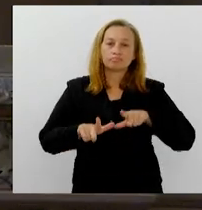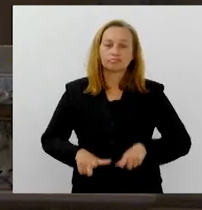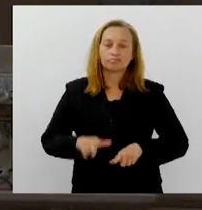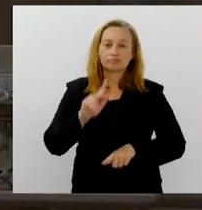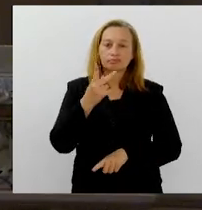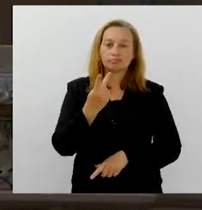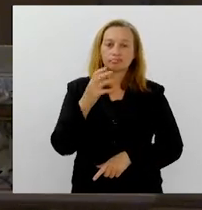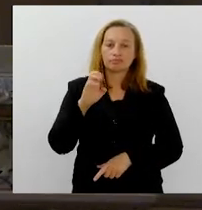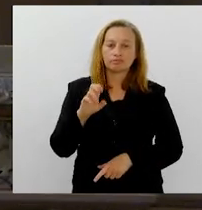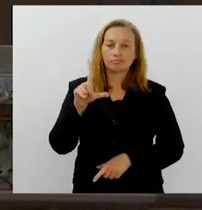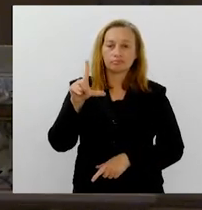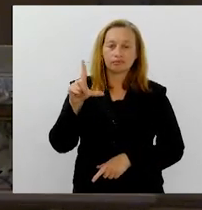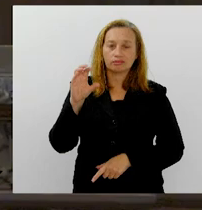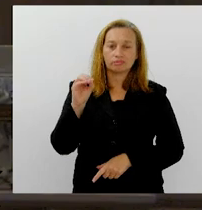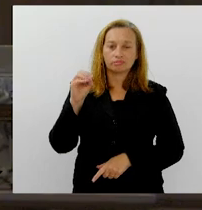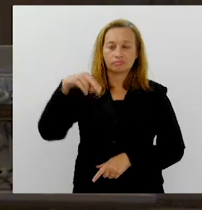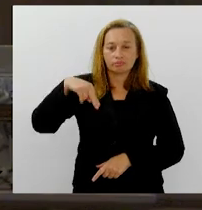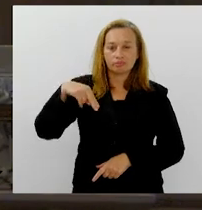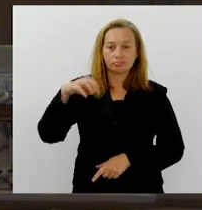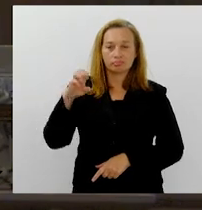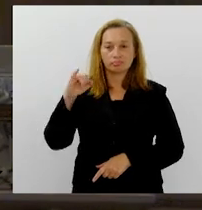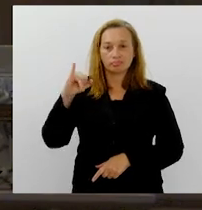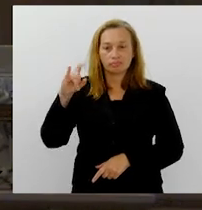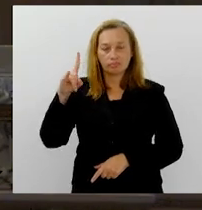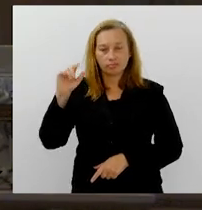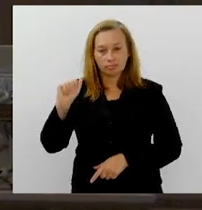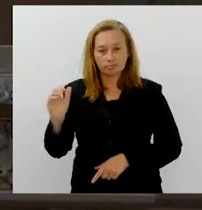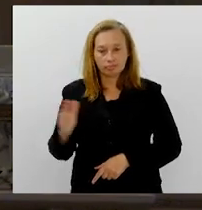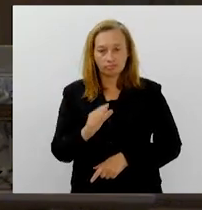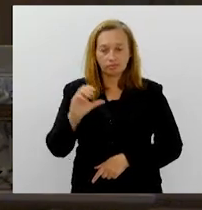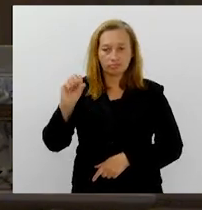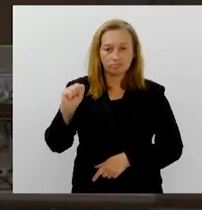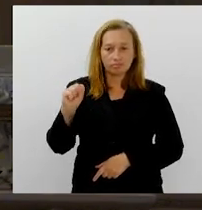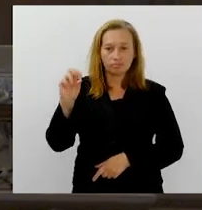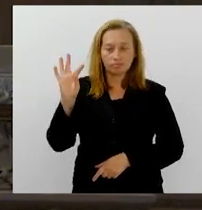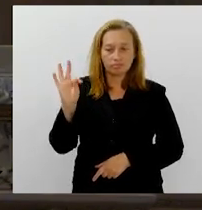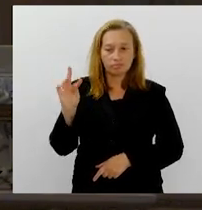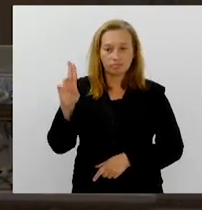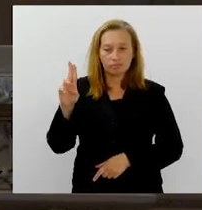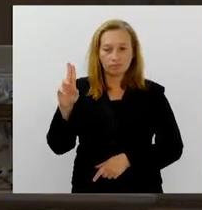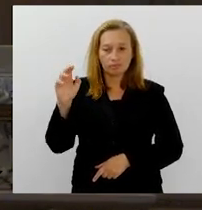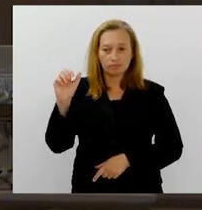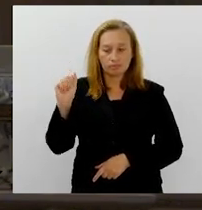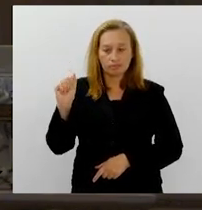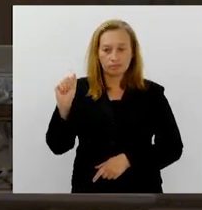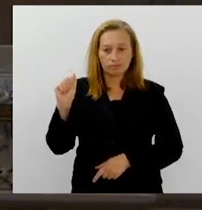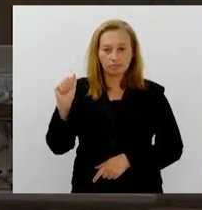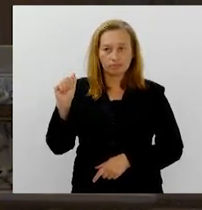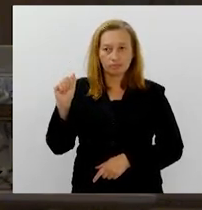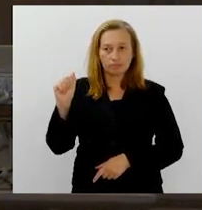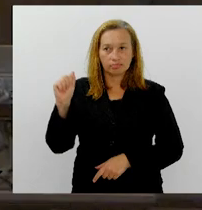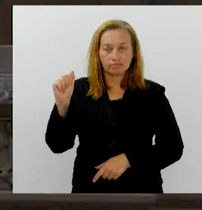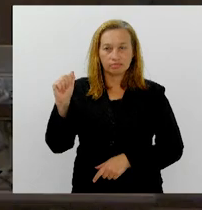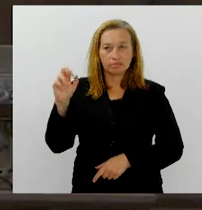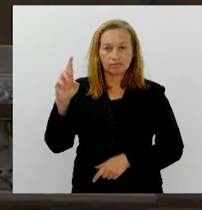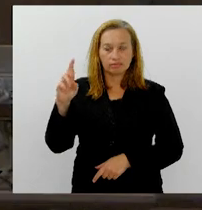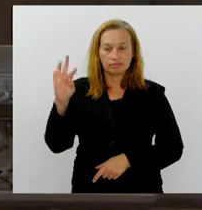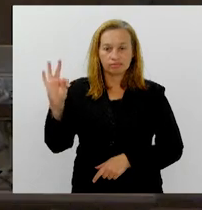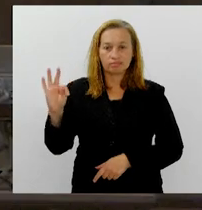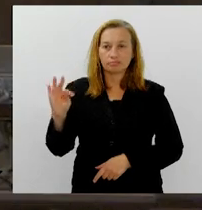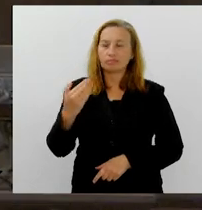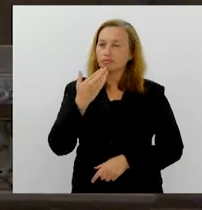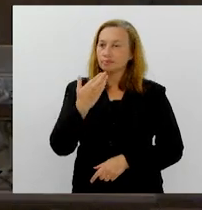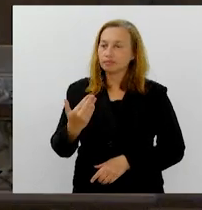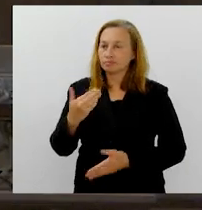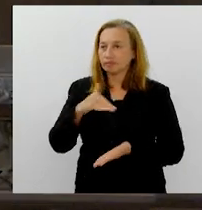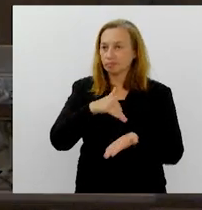Estuda. Eu vou fazer aqui um convite para que a secretária Daniele Barros,